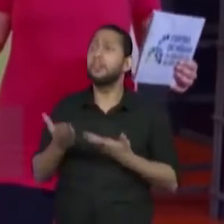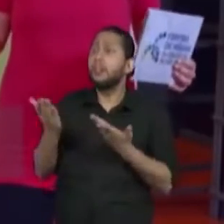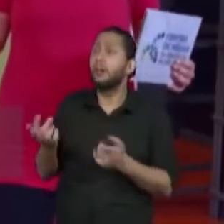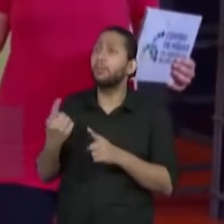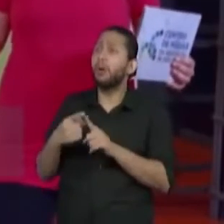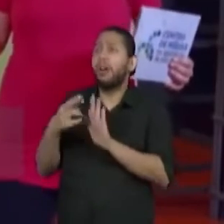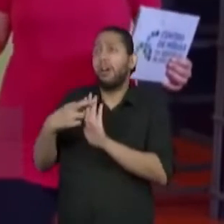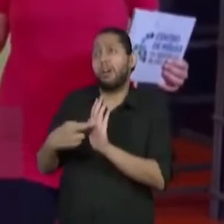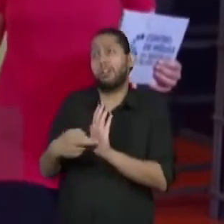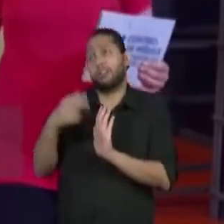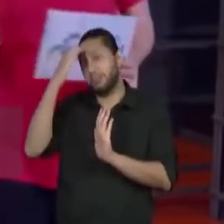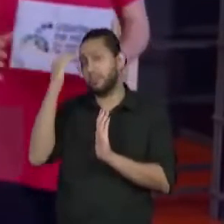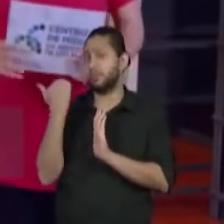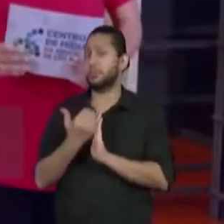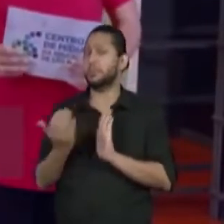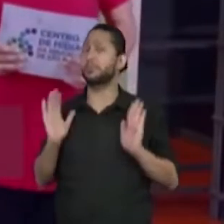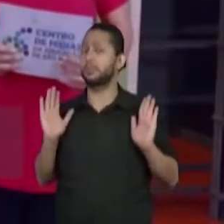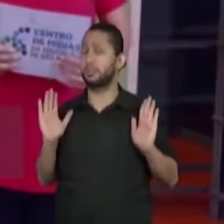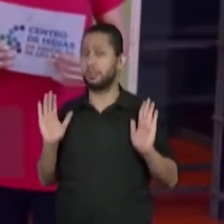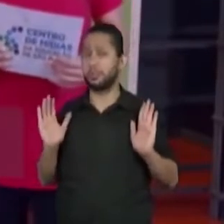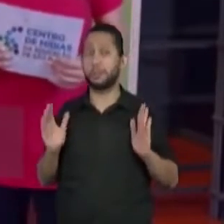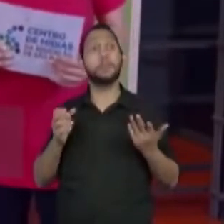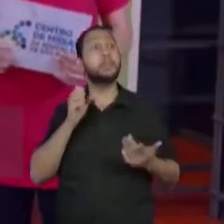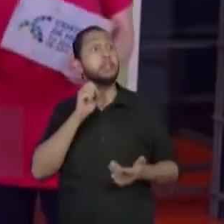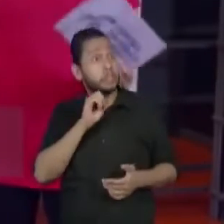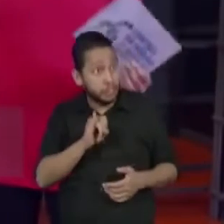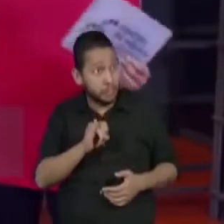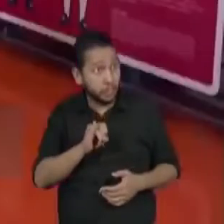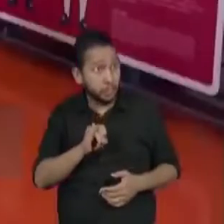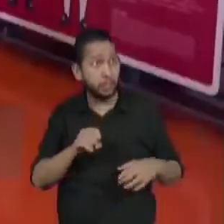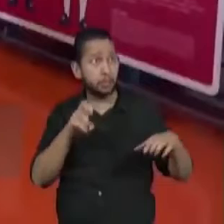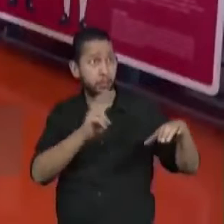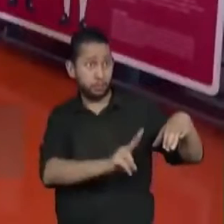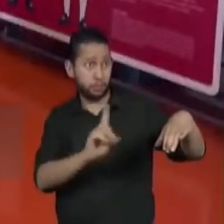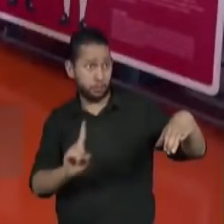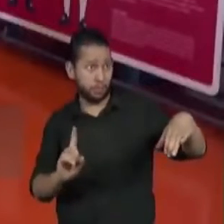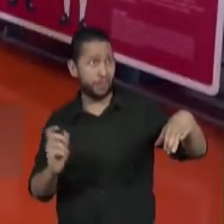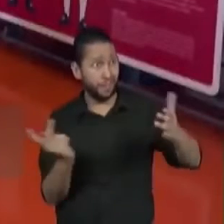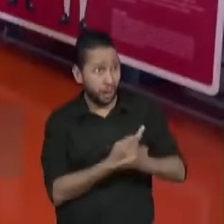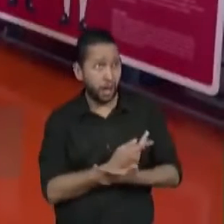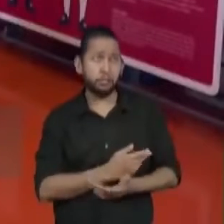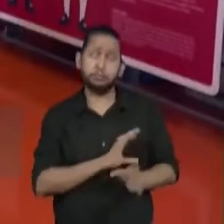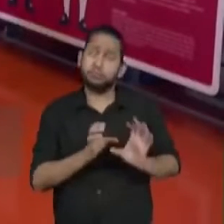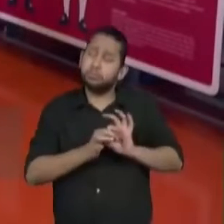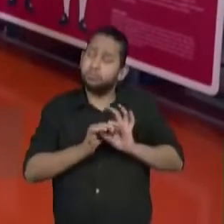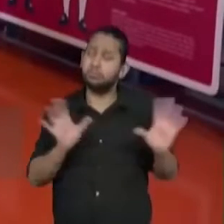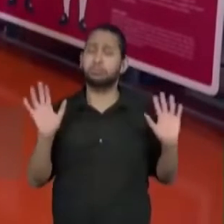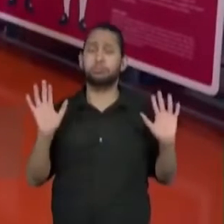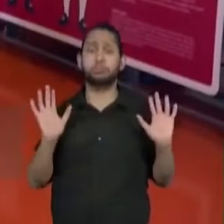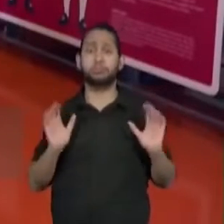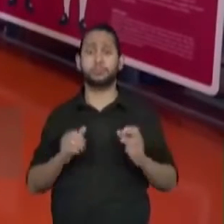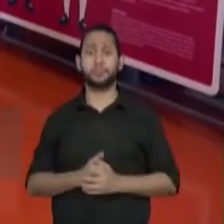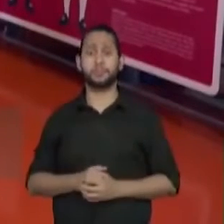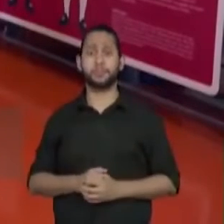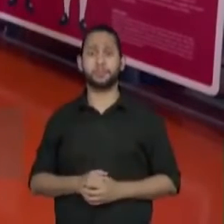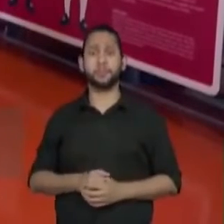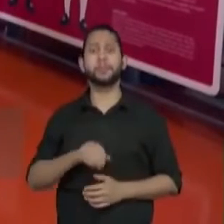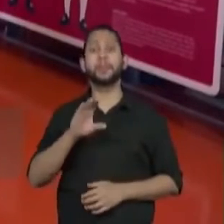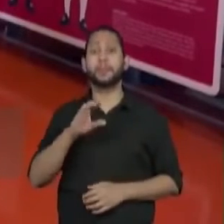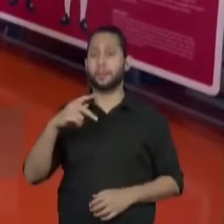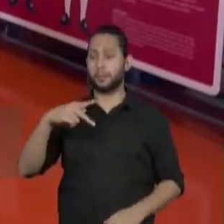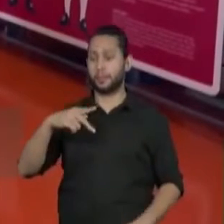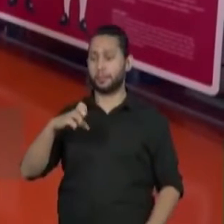regra é regra, né? Isso, e se for impedimento, vai ser dado. O pênalti também, às vezes, é motivo